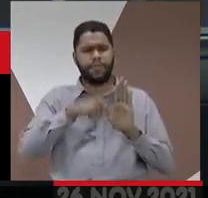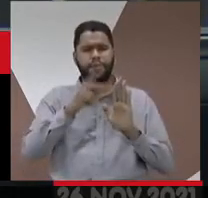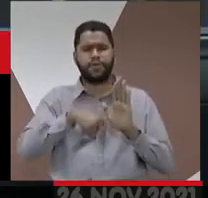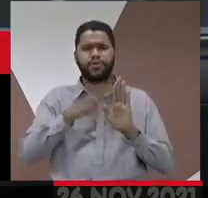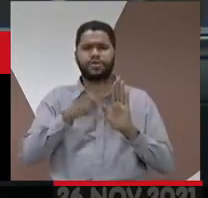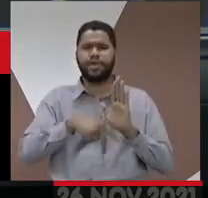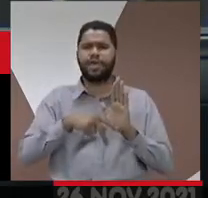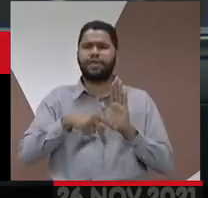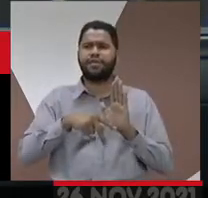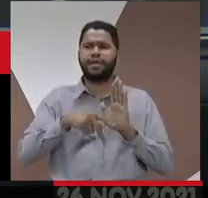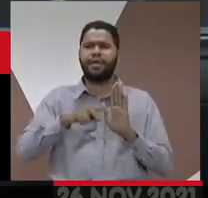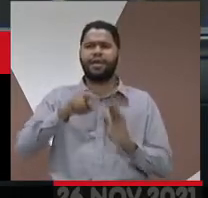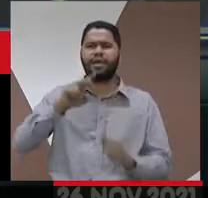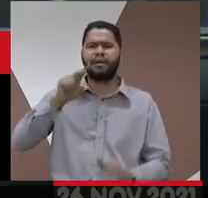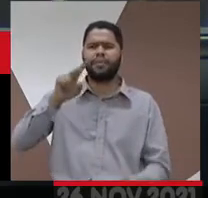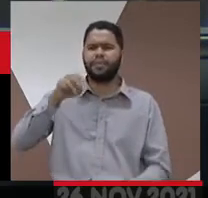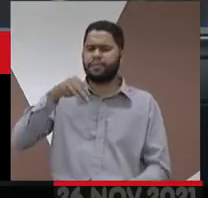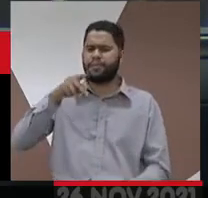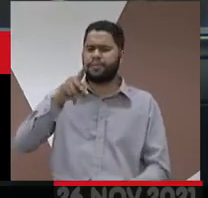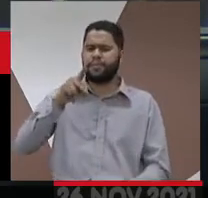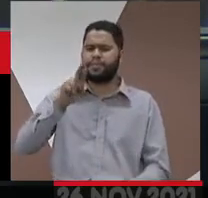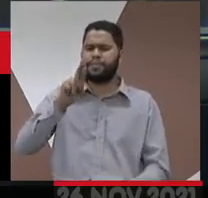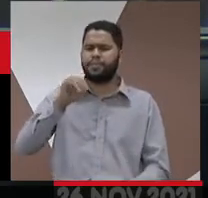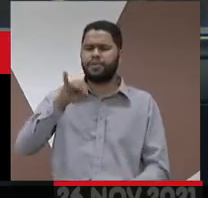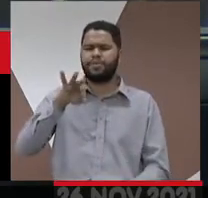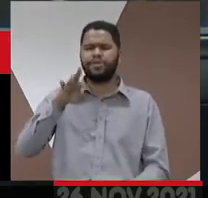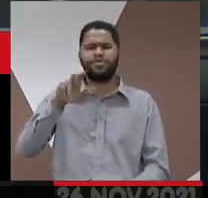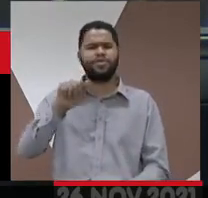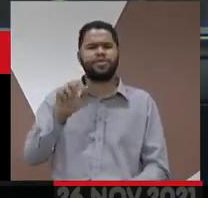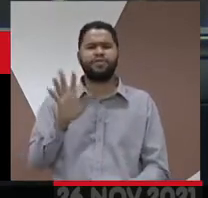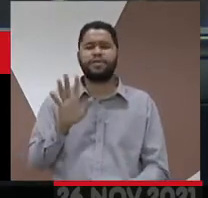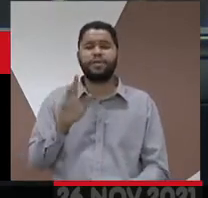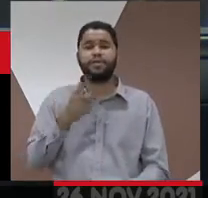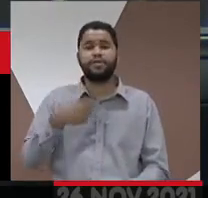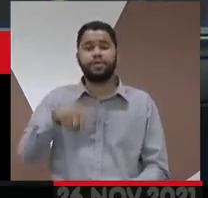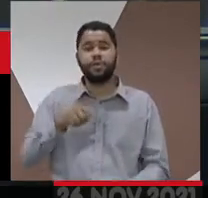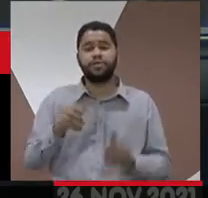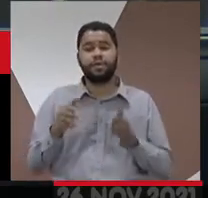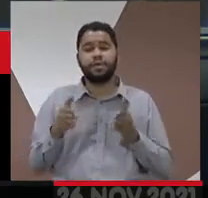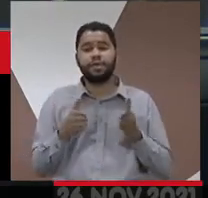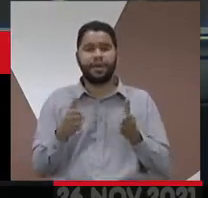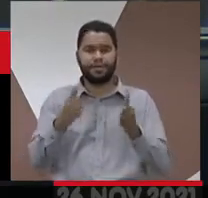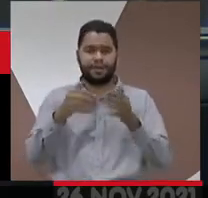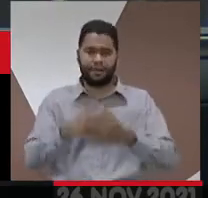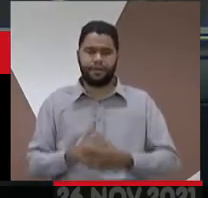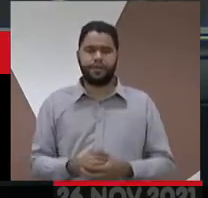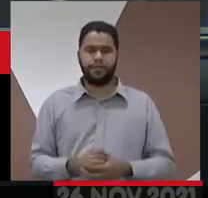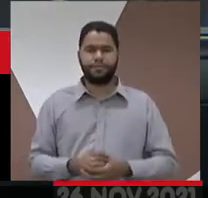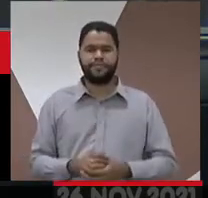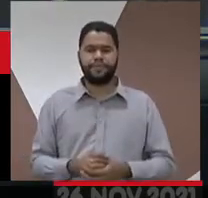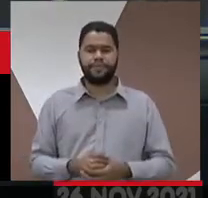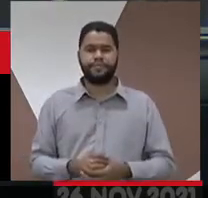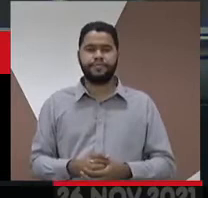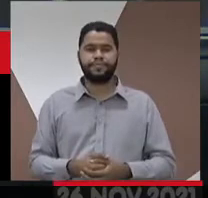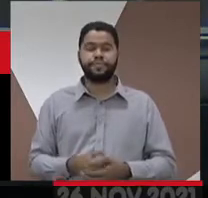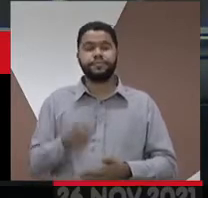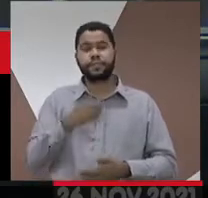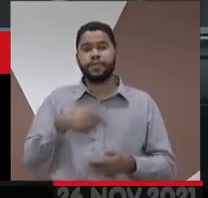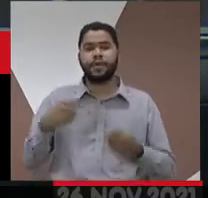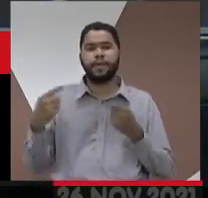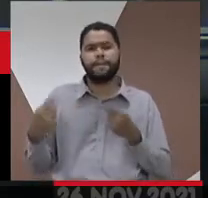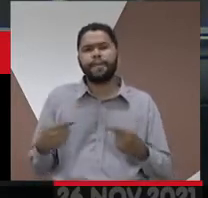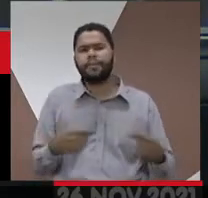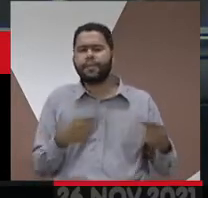primitivo, nem primitiva nós estamos falando. Nós estamos falando aqui em traçado. Nós estamos discutindo